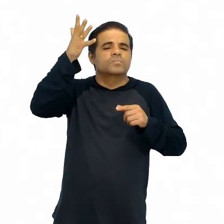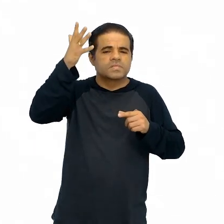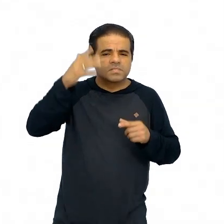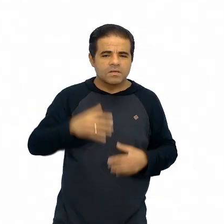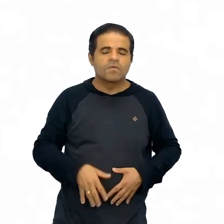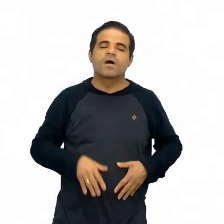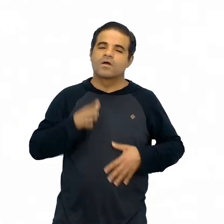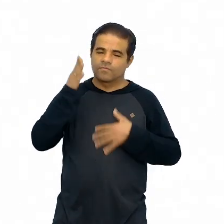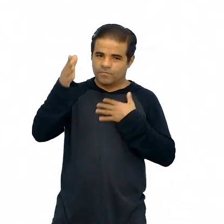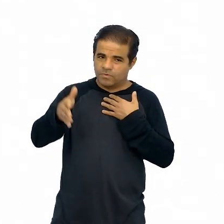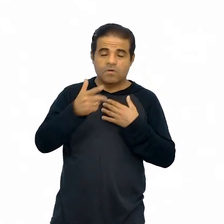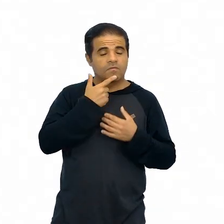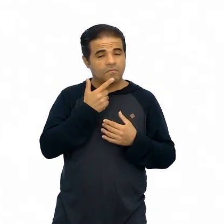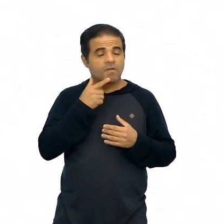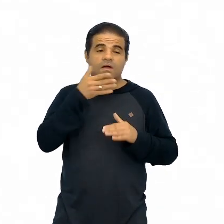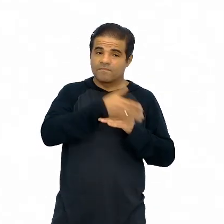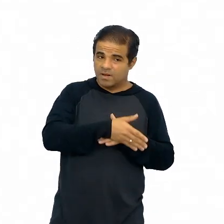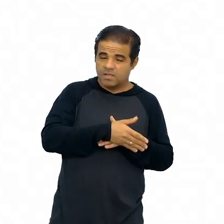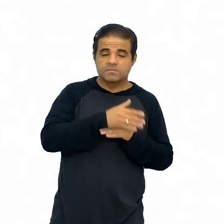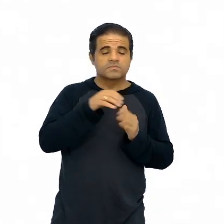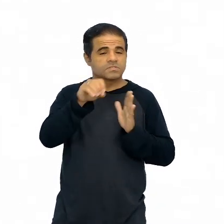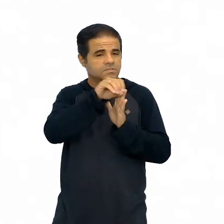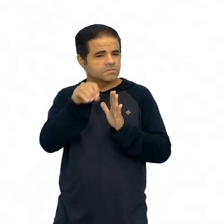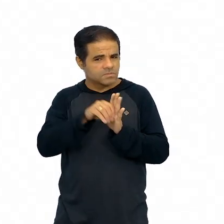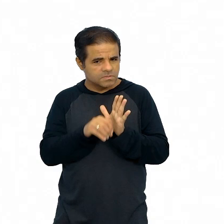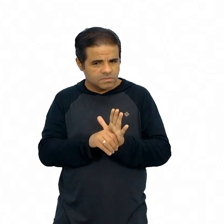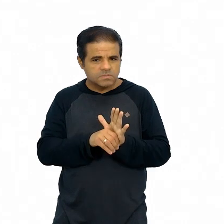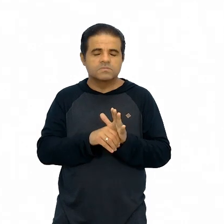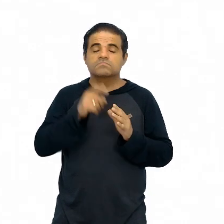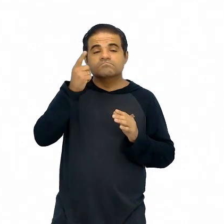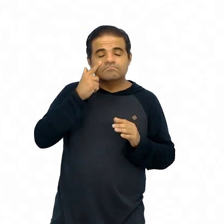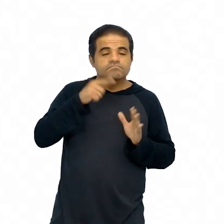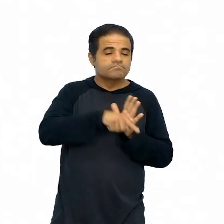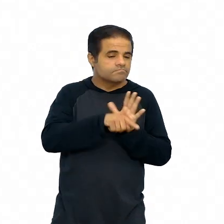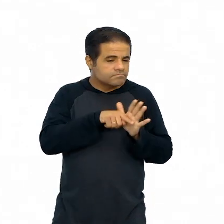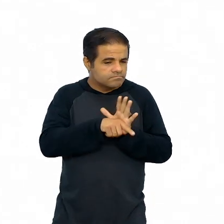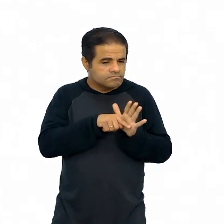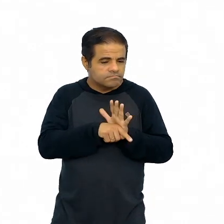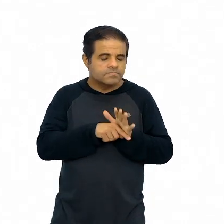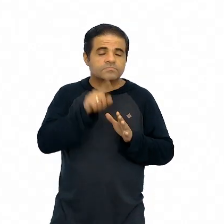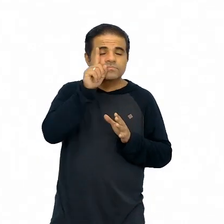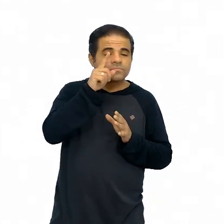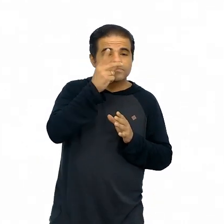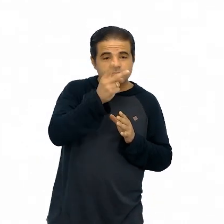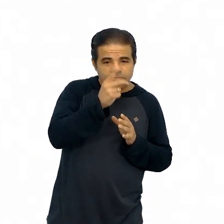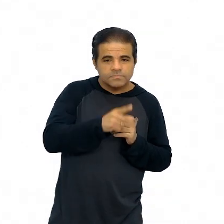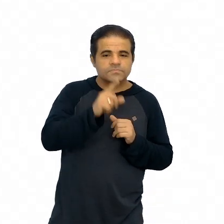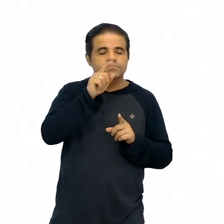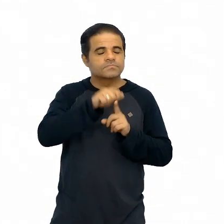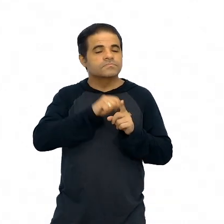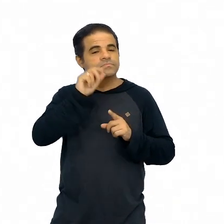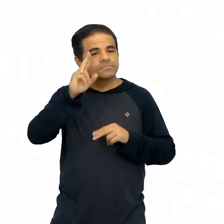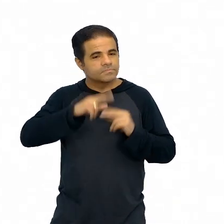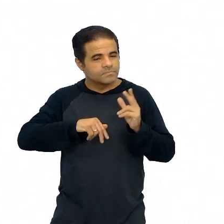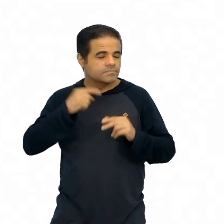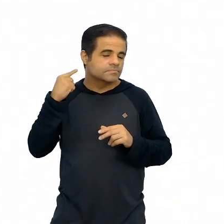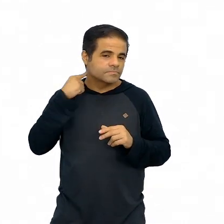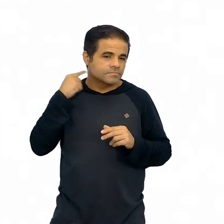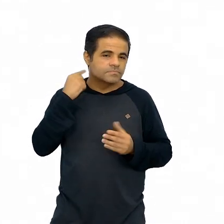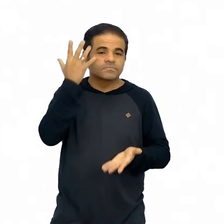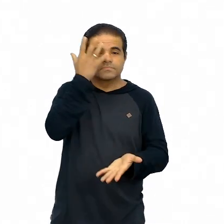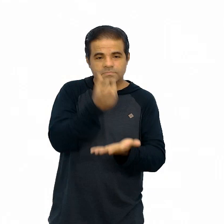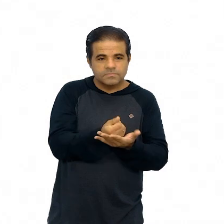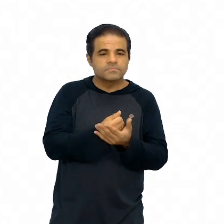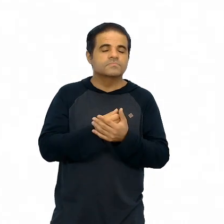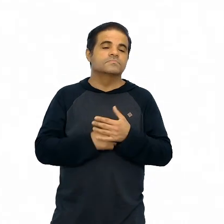aconteceu? Aí eu vou lá, olha, vai lá no centro de mídias, verifica lá o dia 12/5, baixa lá a